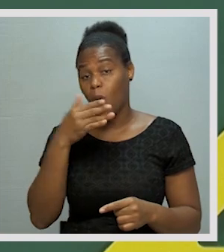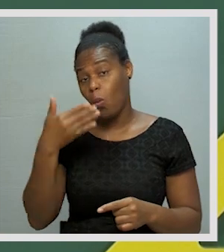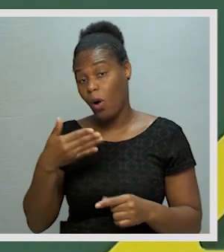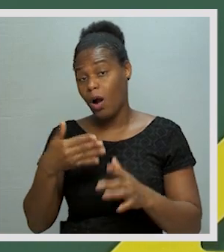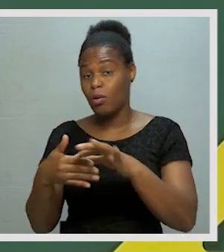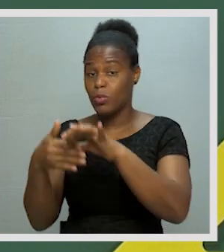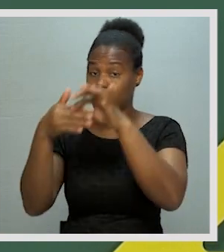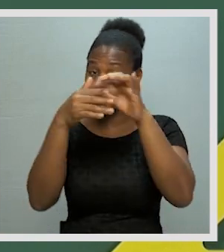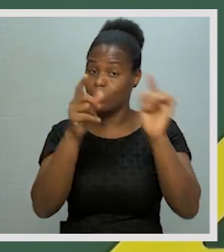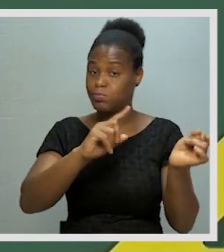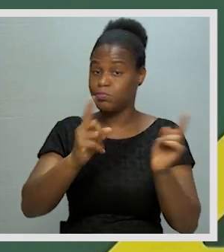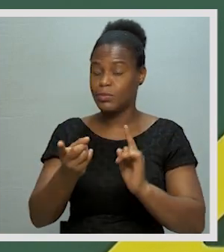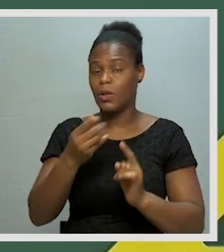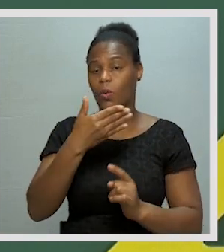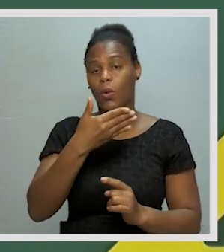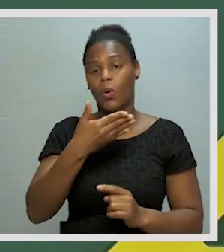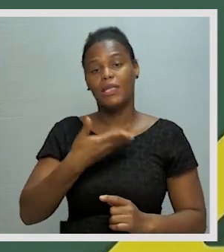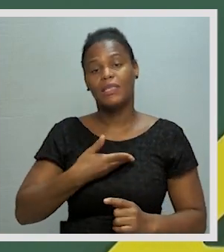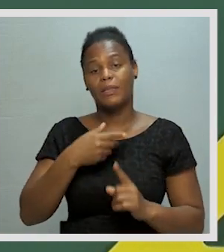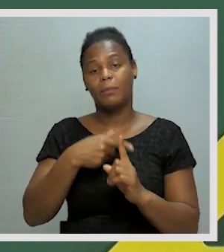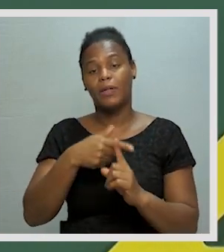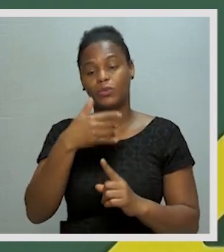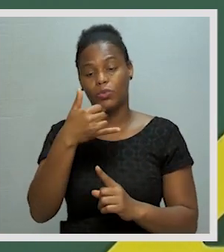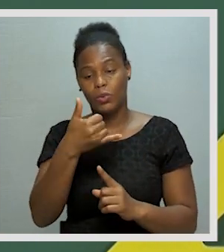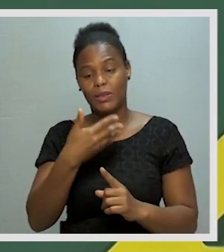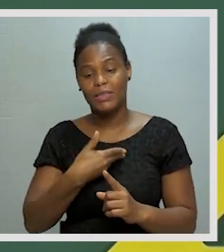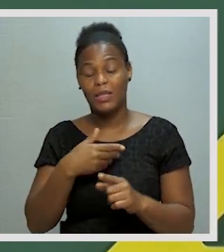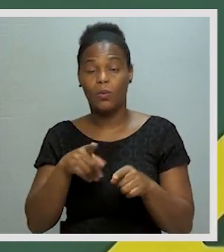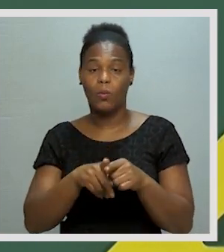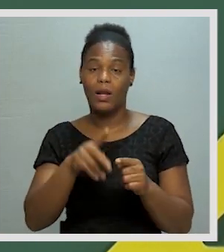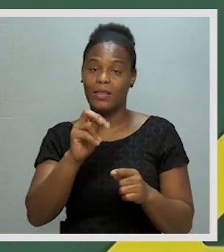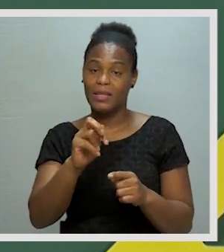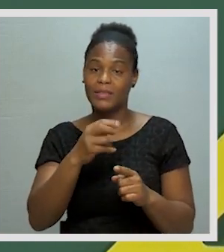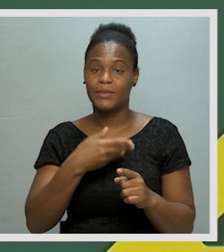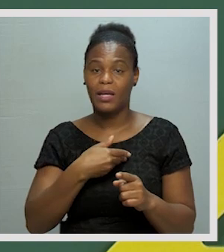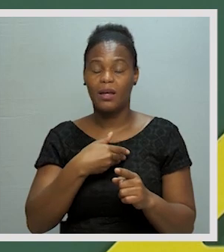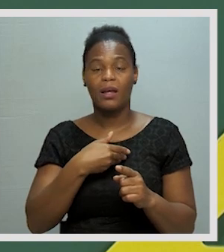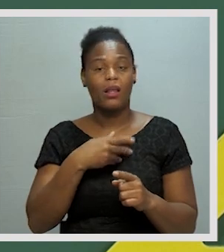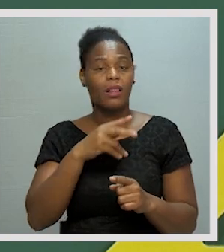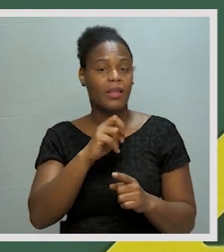ficar 2 algarismos. Só fica o algarismo